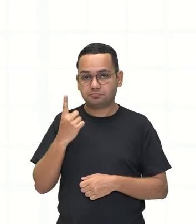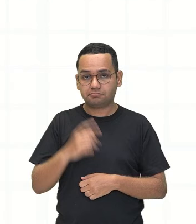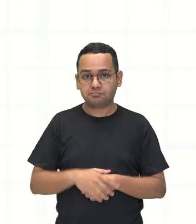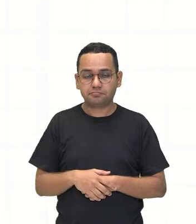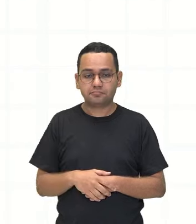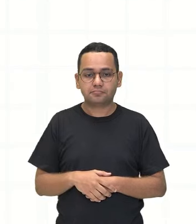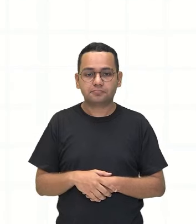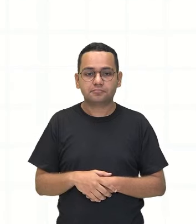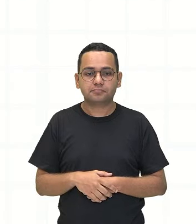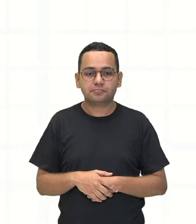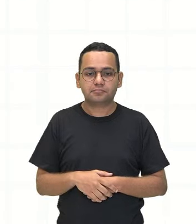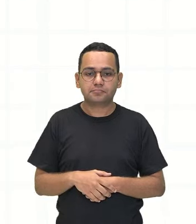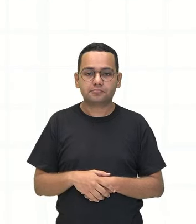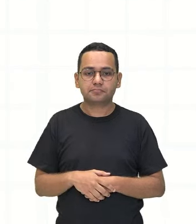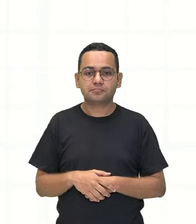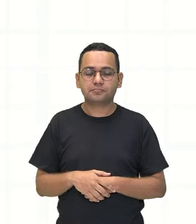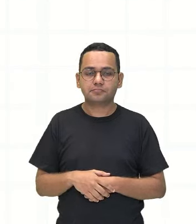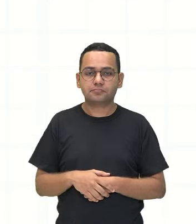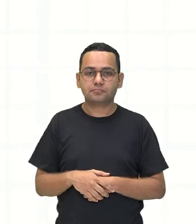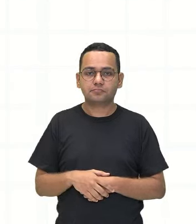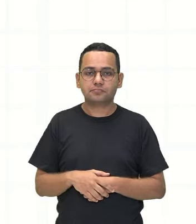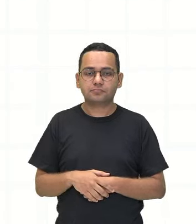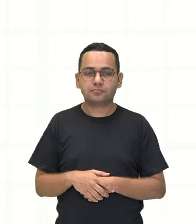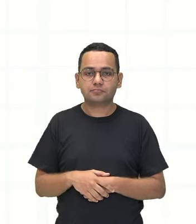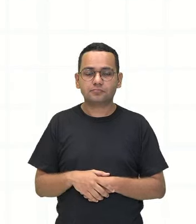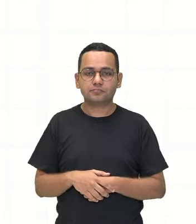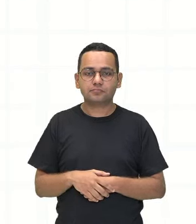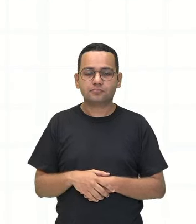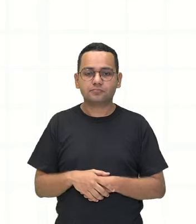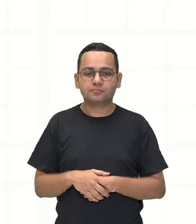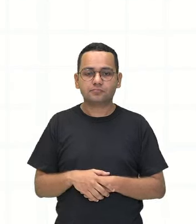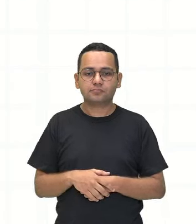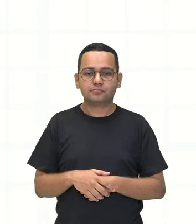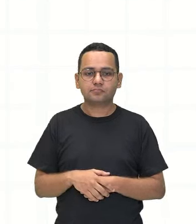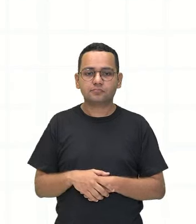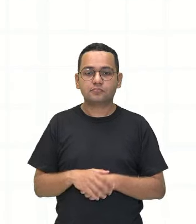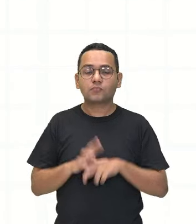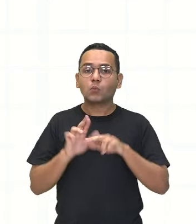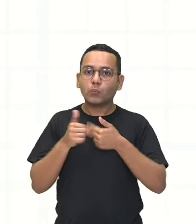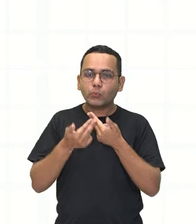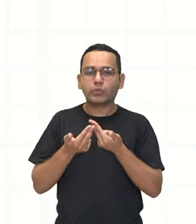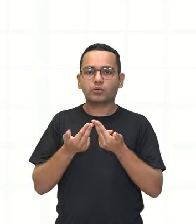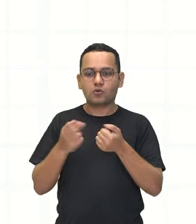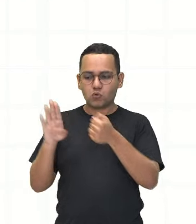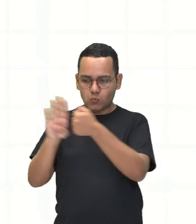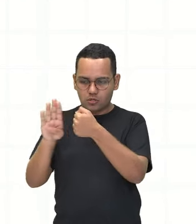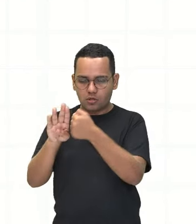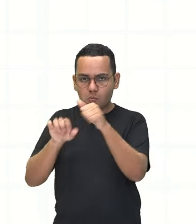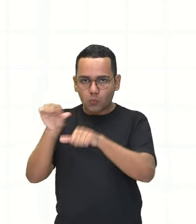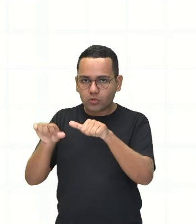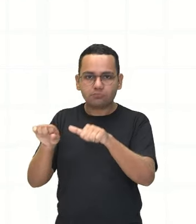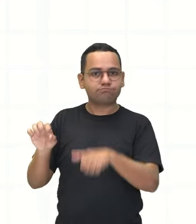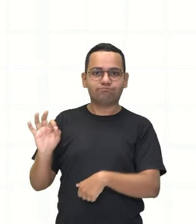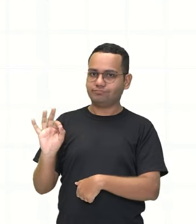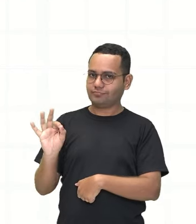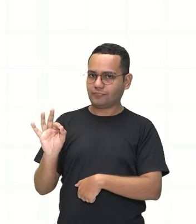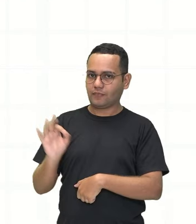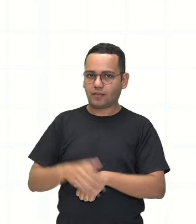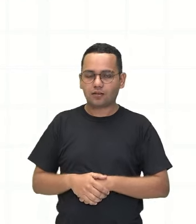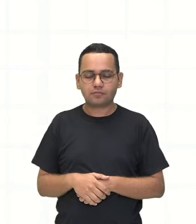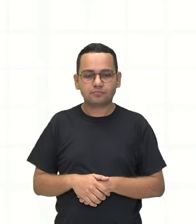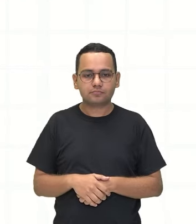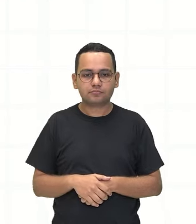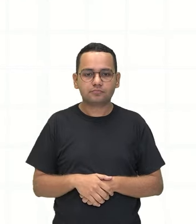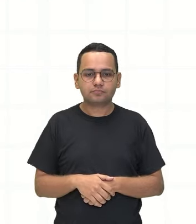feminino, tá? Mas o substantivo em si, ele não muda. tá? Observem bem, né?